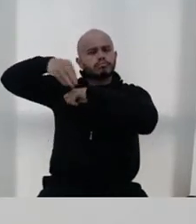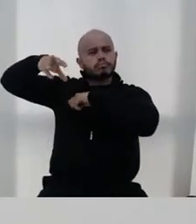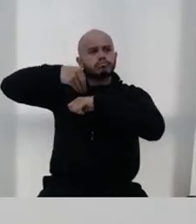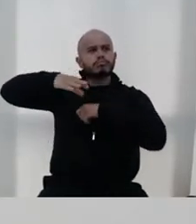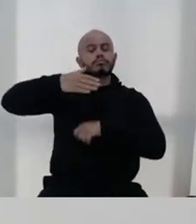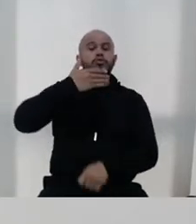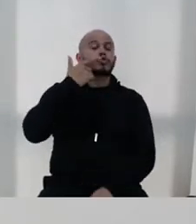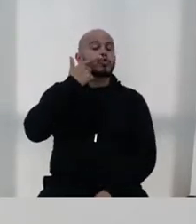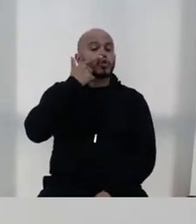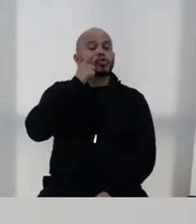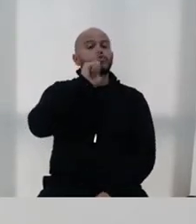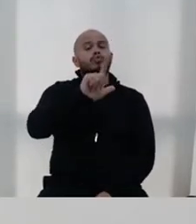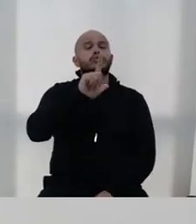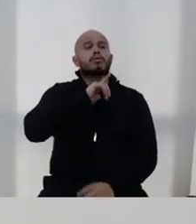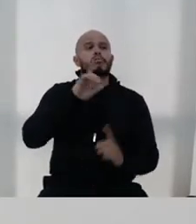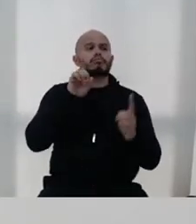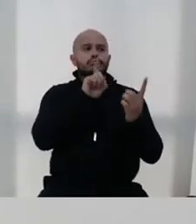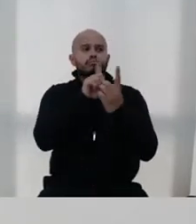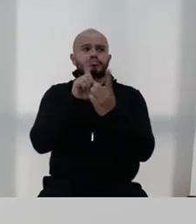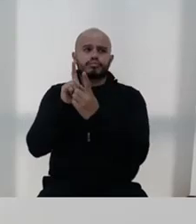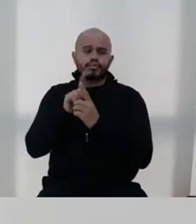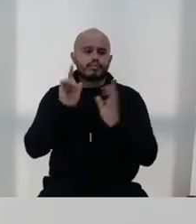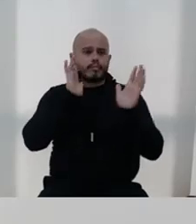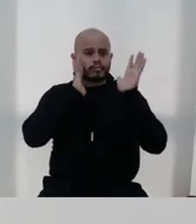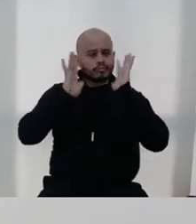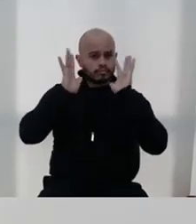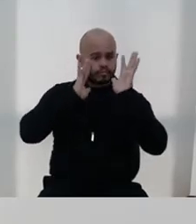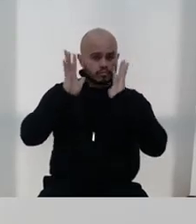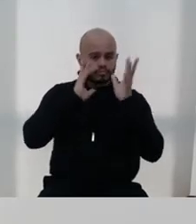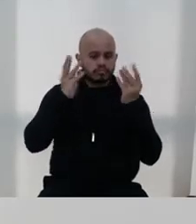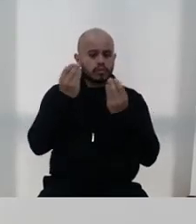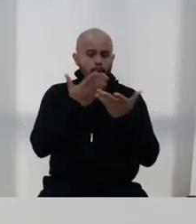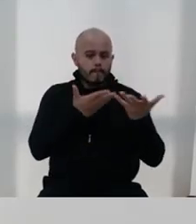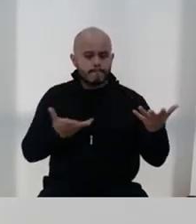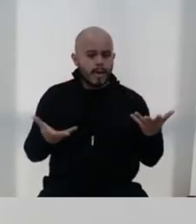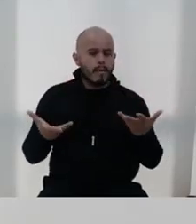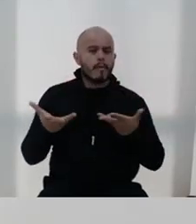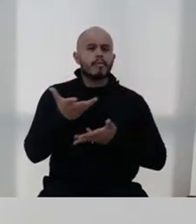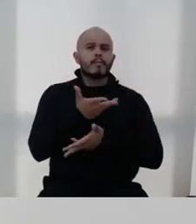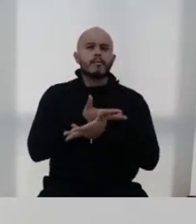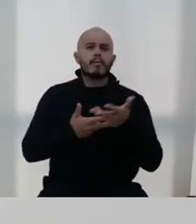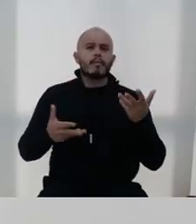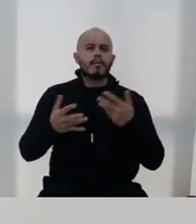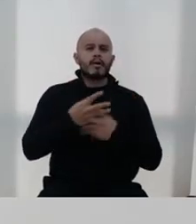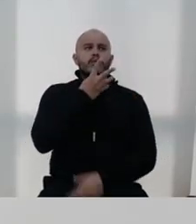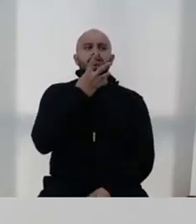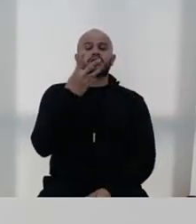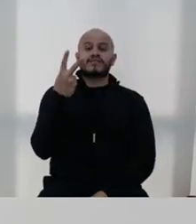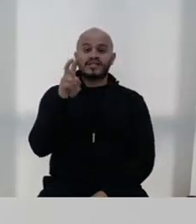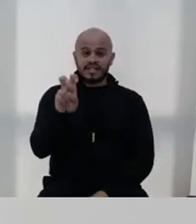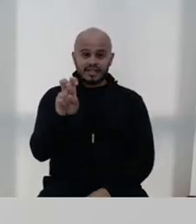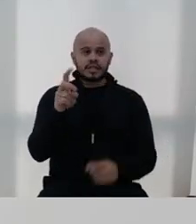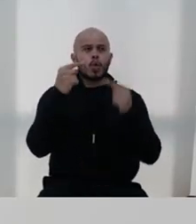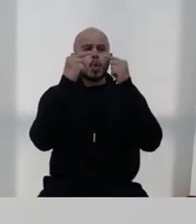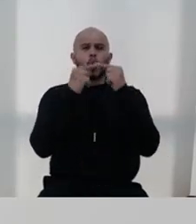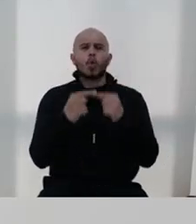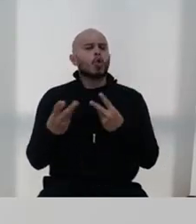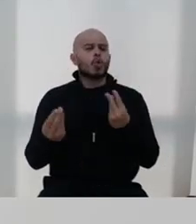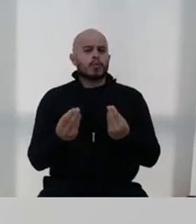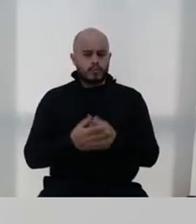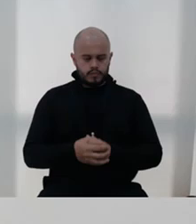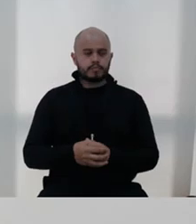desse atendimento, sempre dialogando com a resolução do CNJ, que é a resolução 425. Então, nós temos a